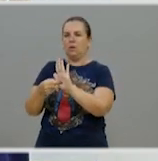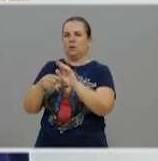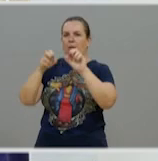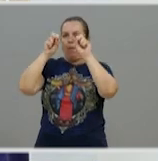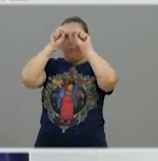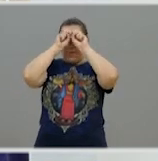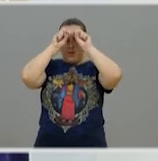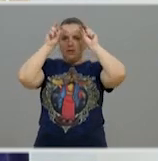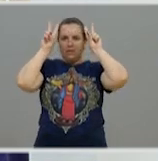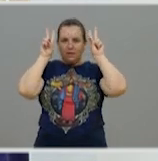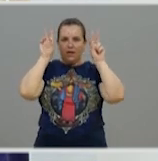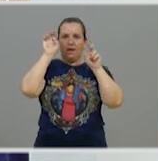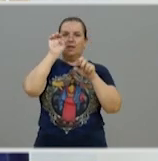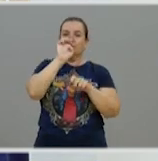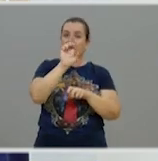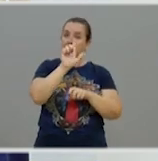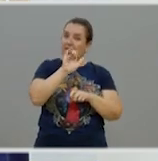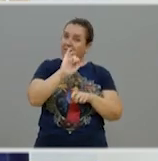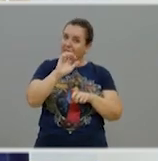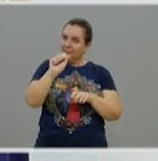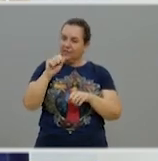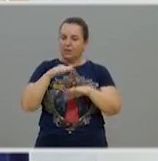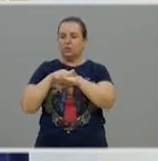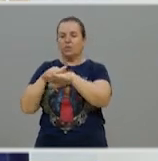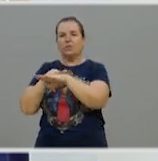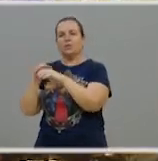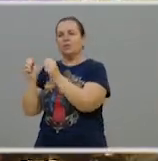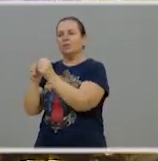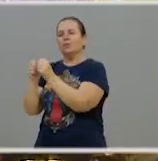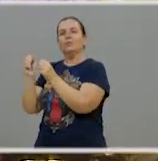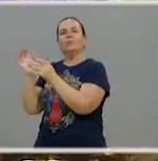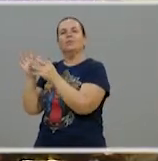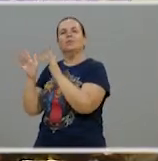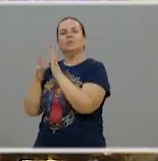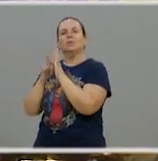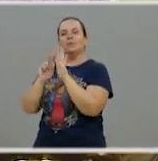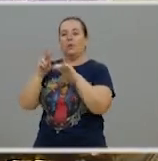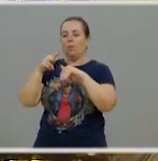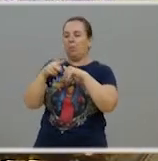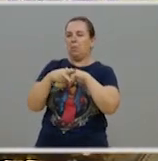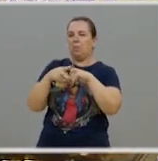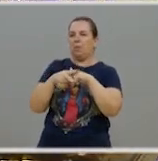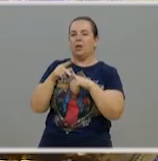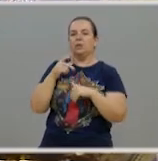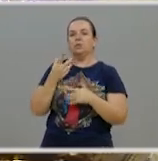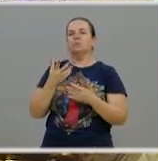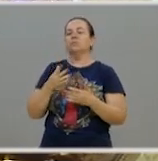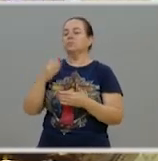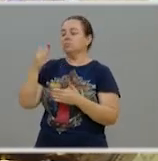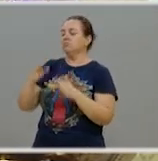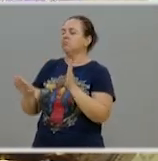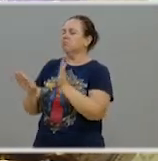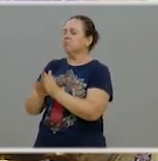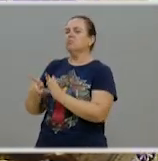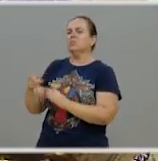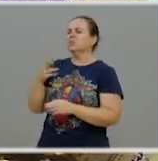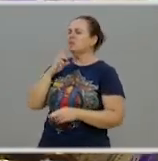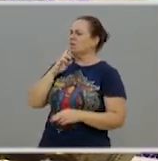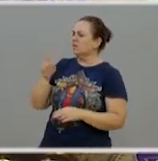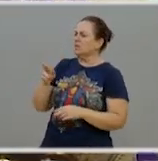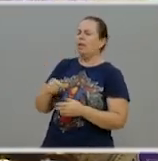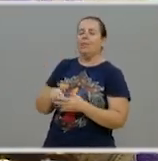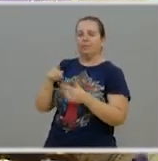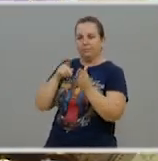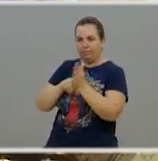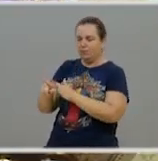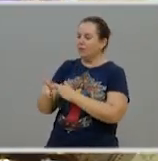Moisés e Elias conversando com Jesus. E então Pedro tomou a palavra e disse: Senhor,